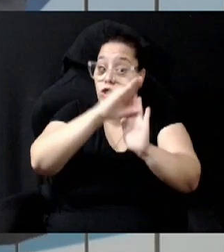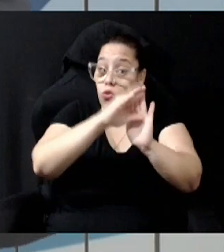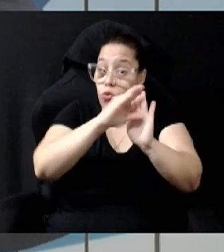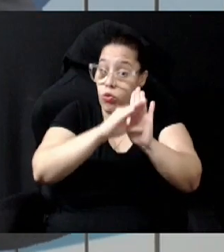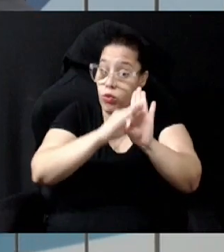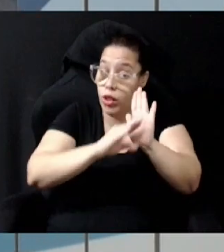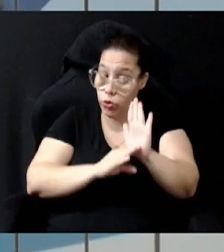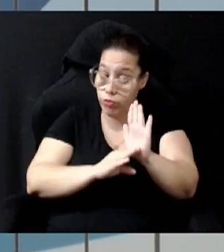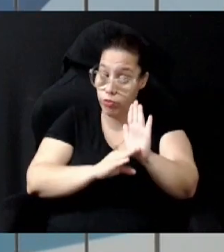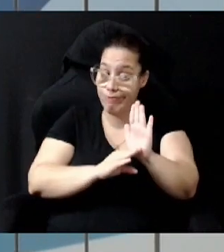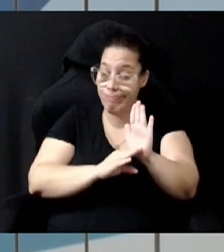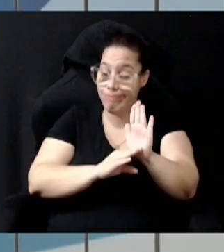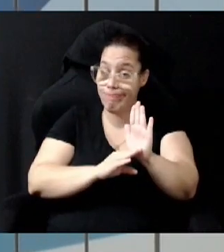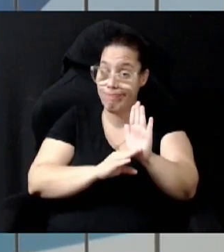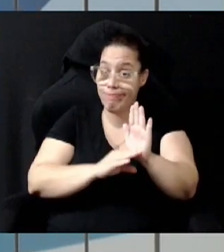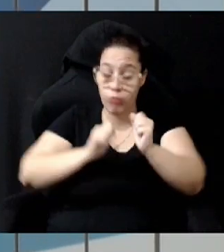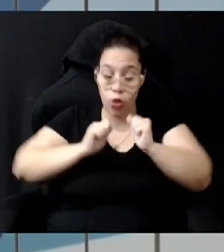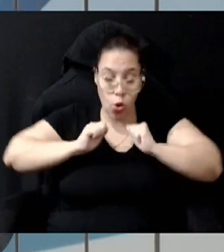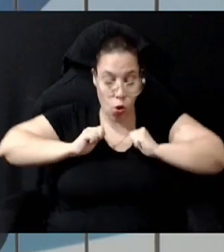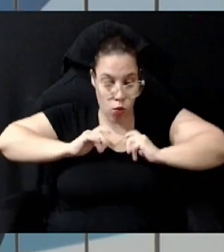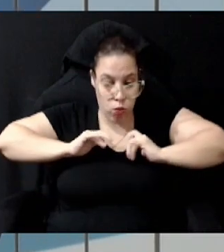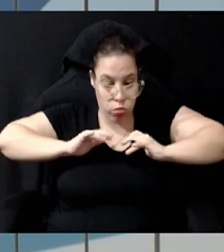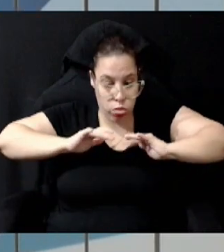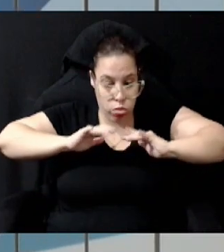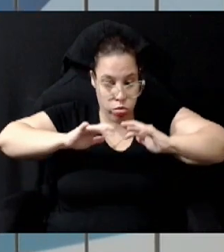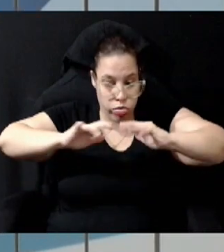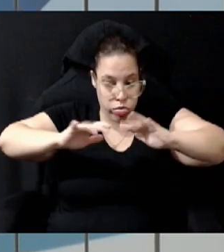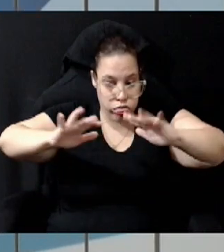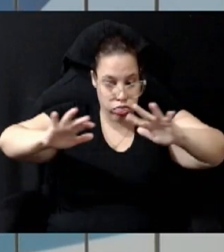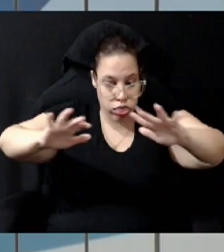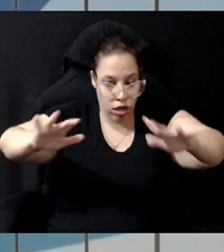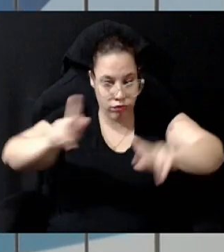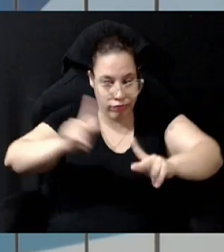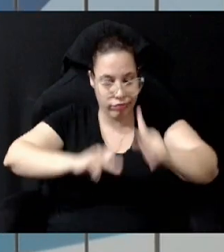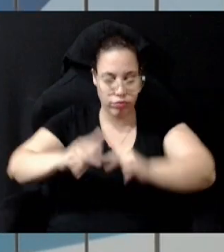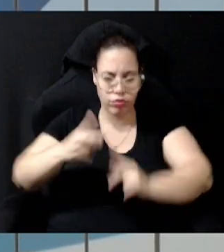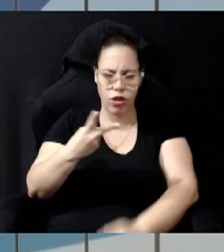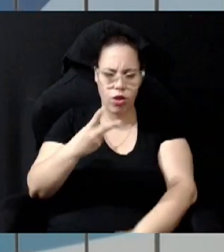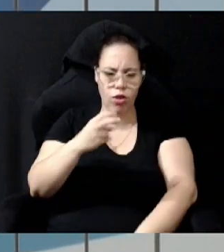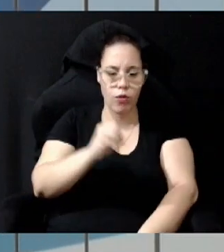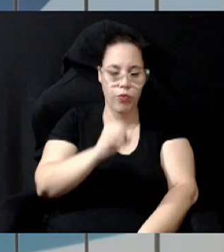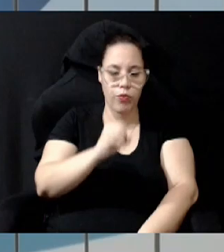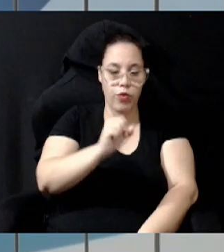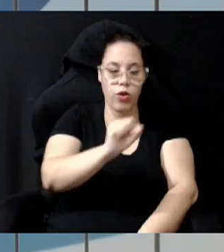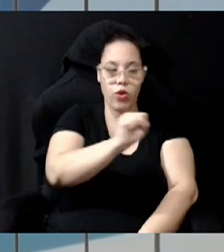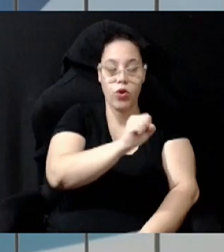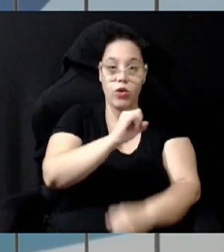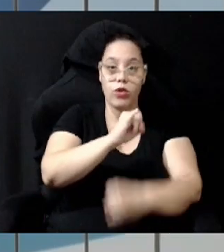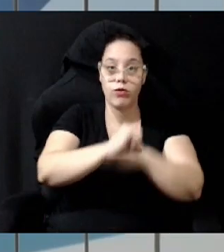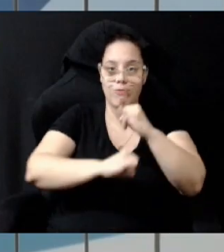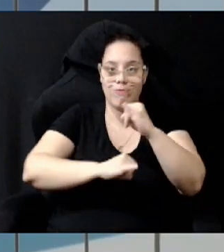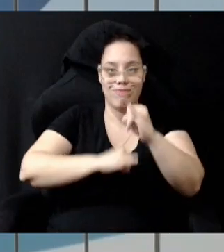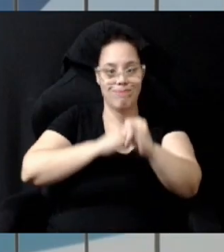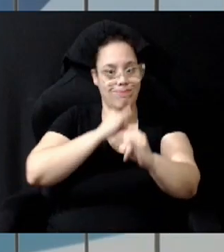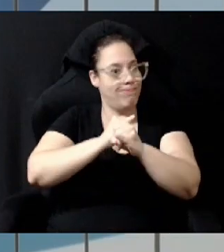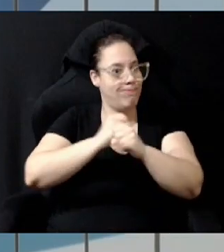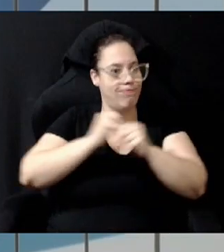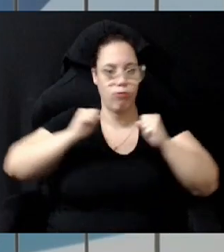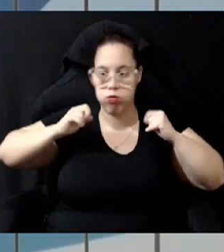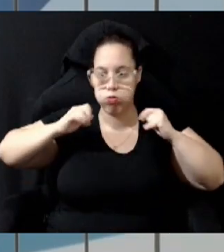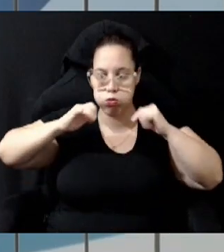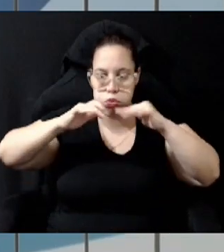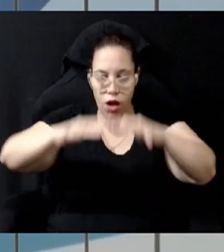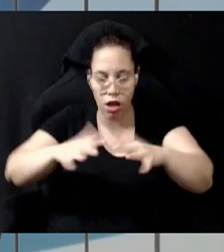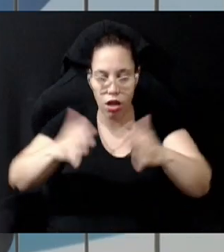para divulgar para o seu público. Em 2008, a internet não era a potência que é hoje, mas ela já estava